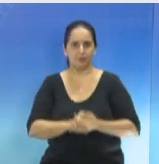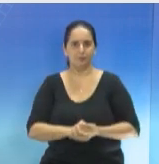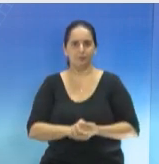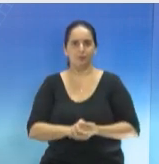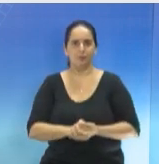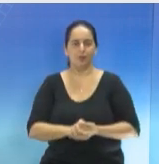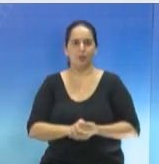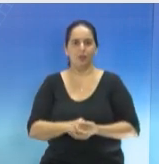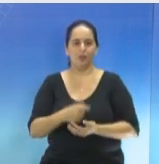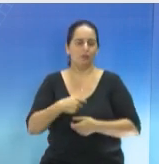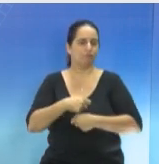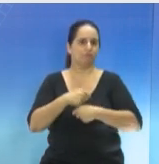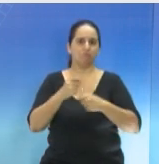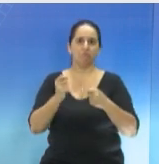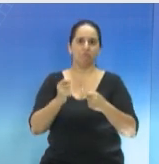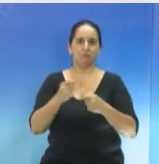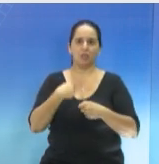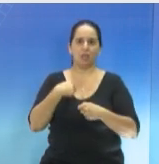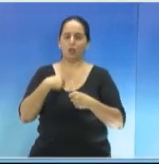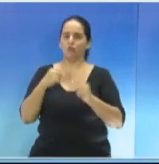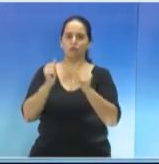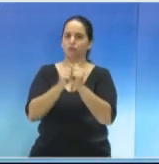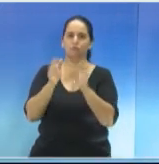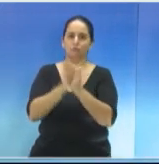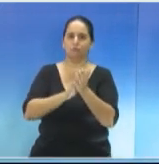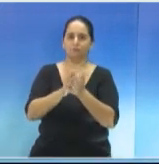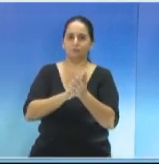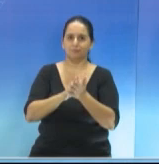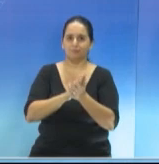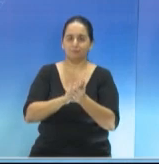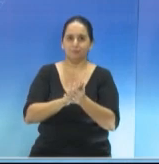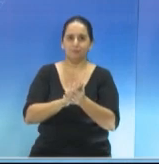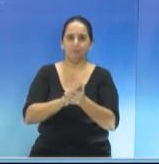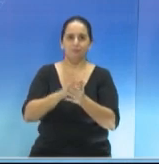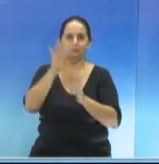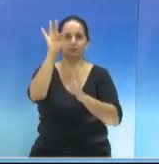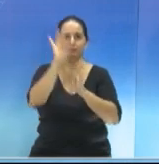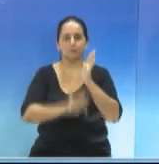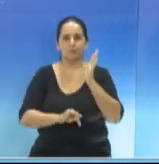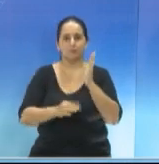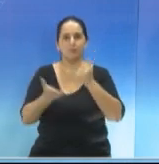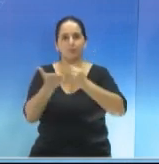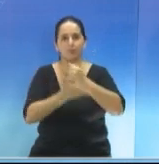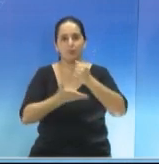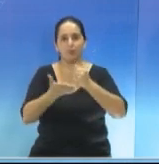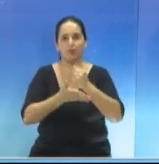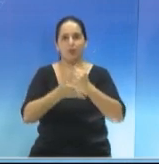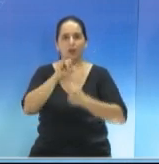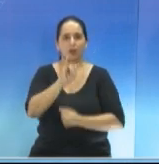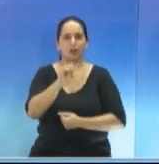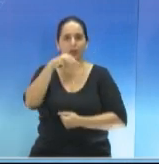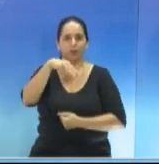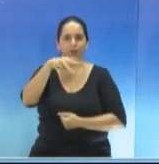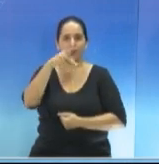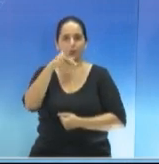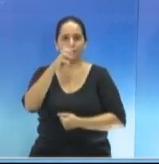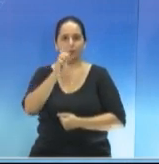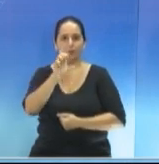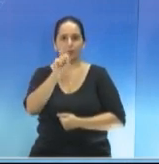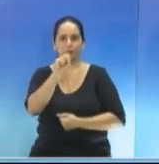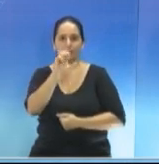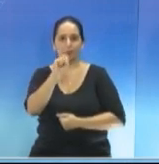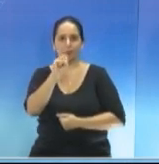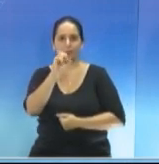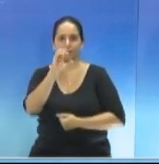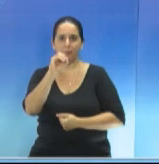correta, né? Que a impessoalidade é uma característica do resumo. Quando nós lemos o texto base, eu mostrei para vocês que